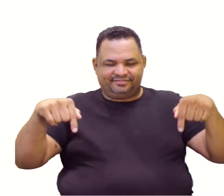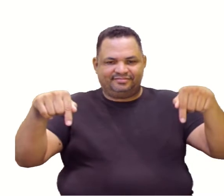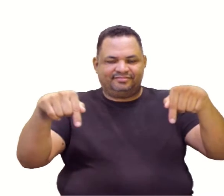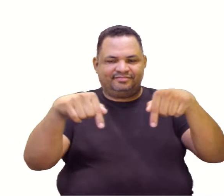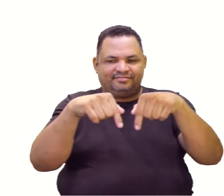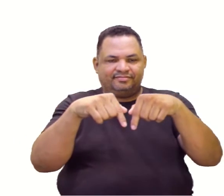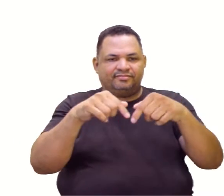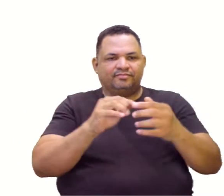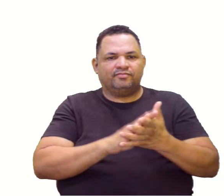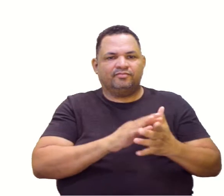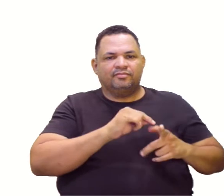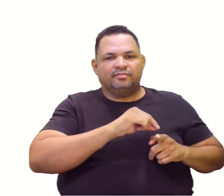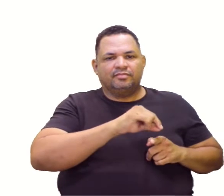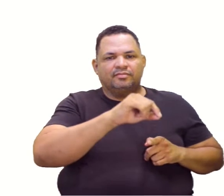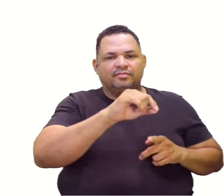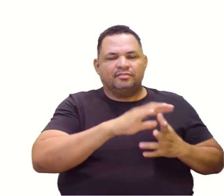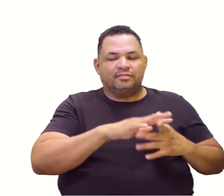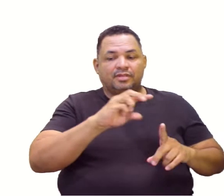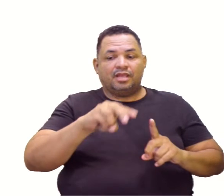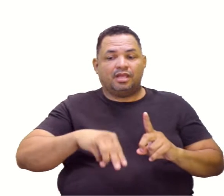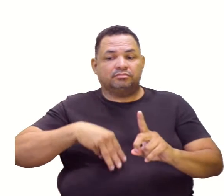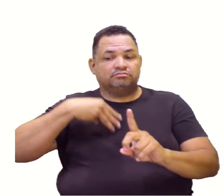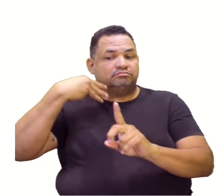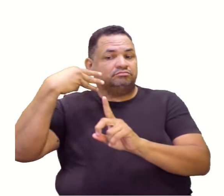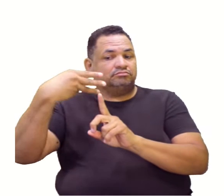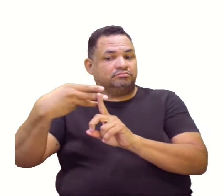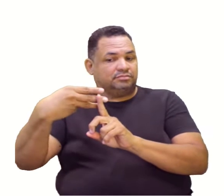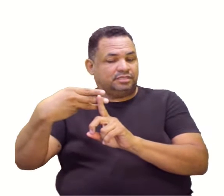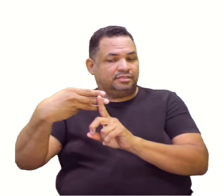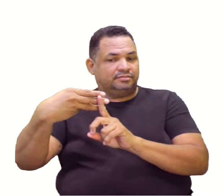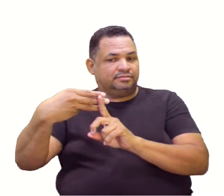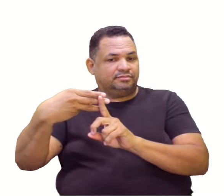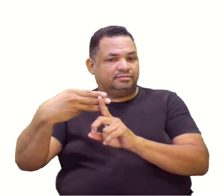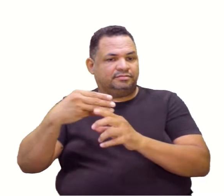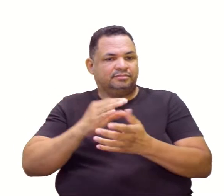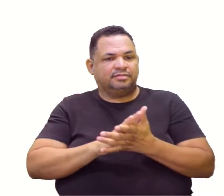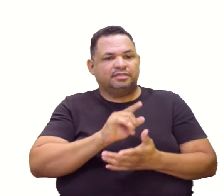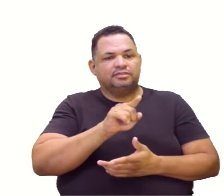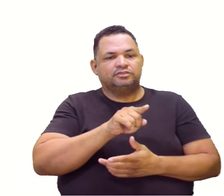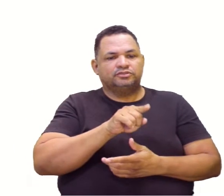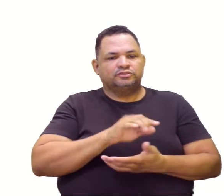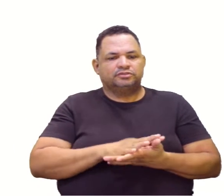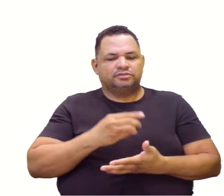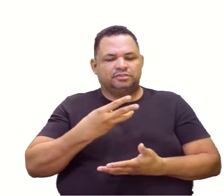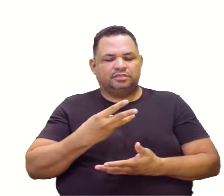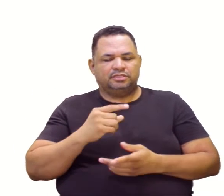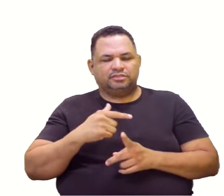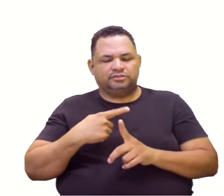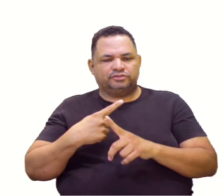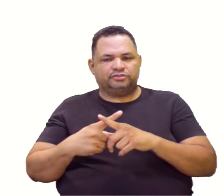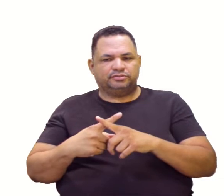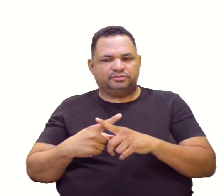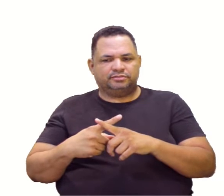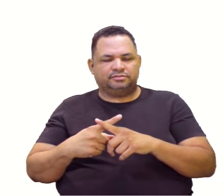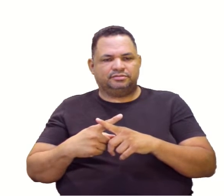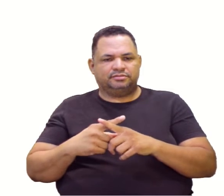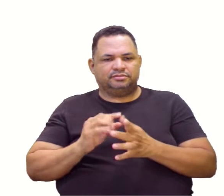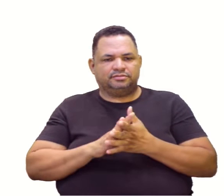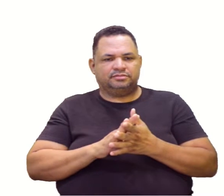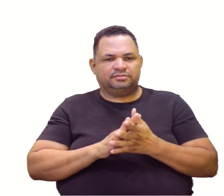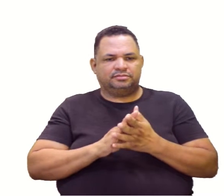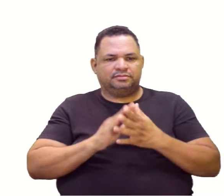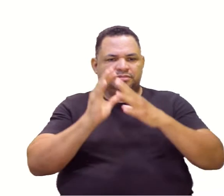retângulo, um lado é o triplo do outro. Então se aqui é x... Aqui é 3x. 3x, beleza. Sabendo que